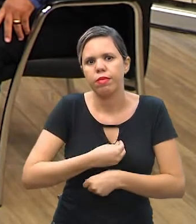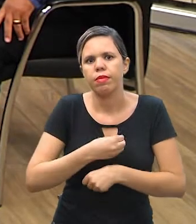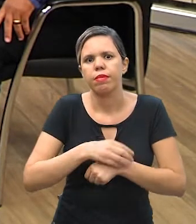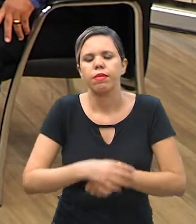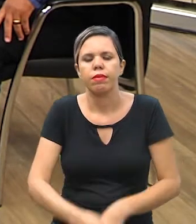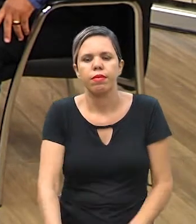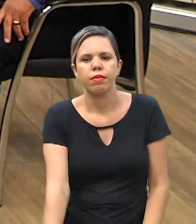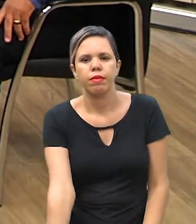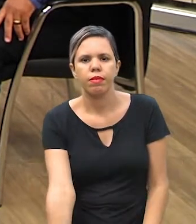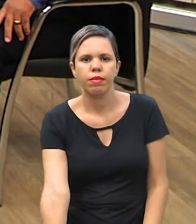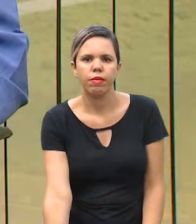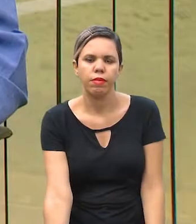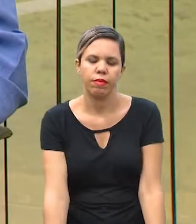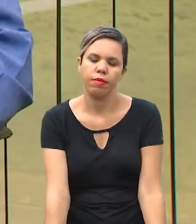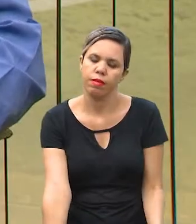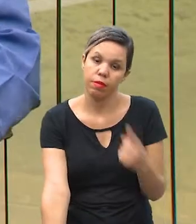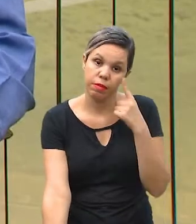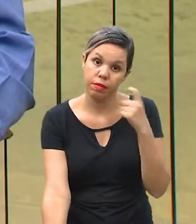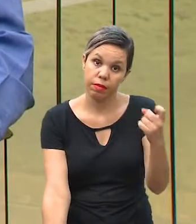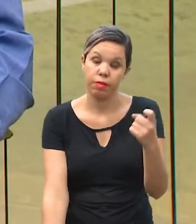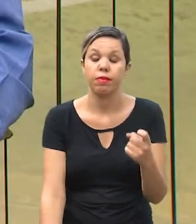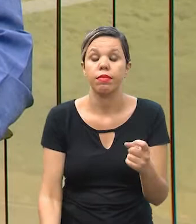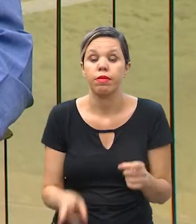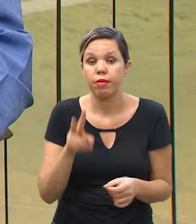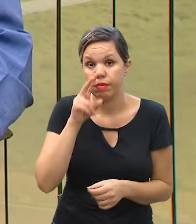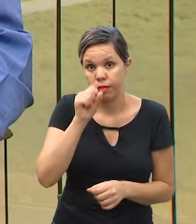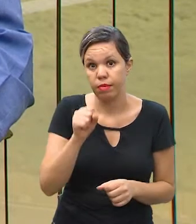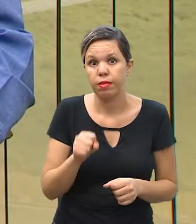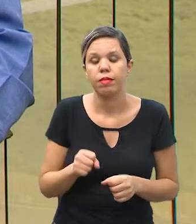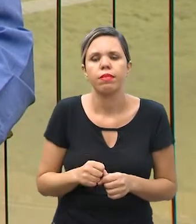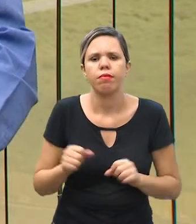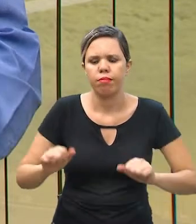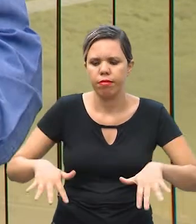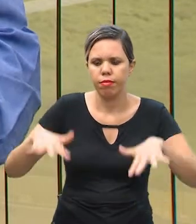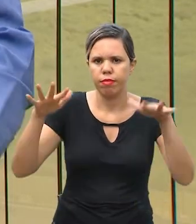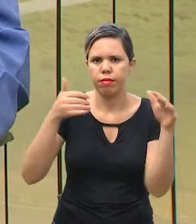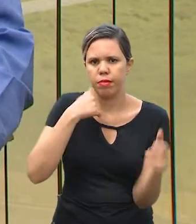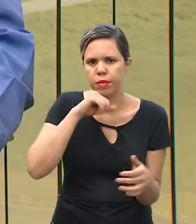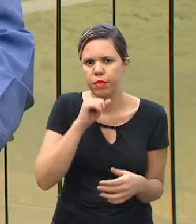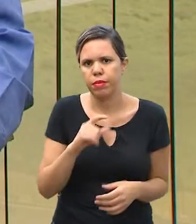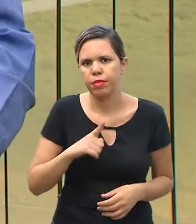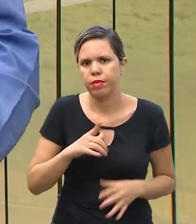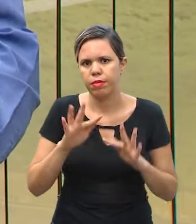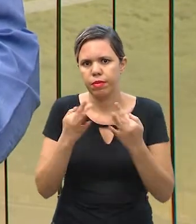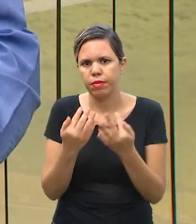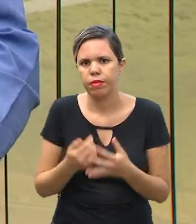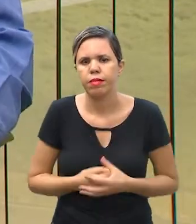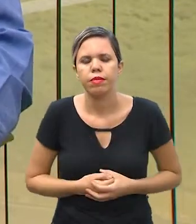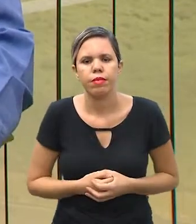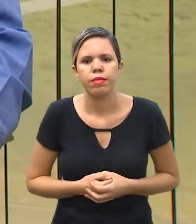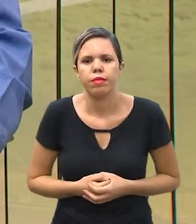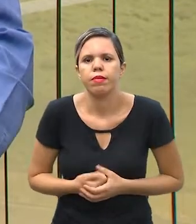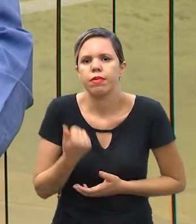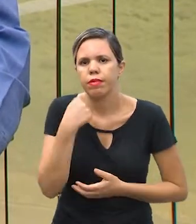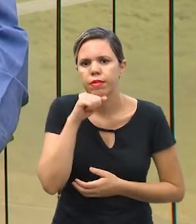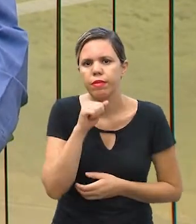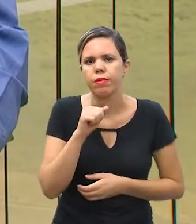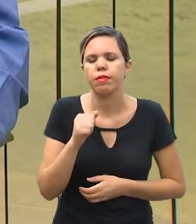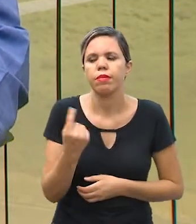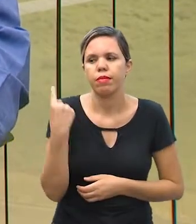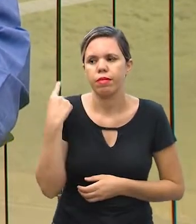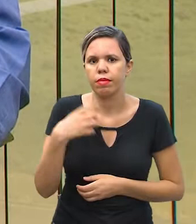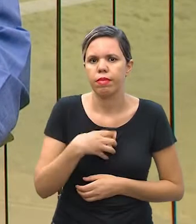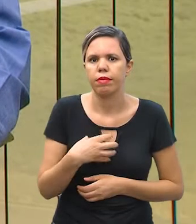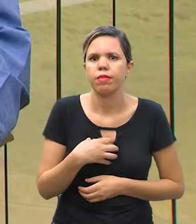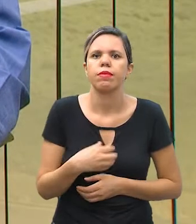vida? É interessante, muito forte desde criança, porque a minha mãe, os meus pais, mais a minha mãe, lá